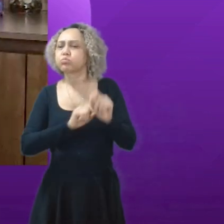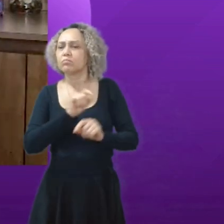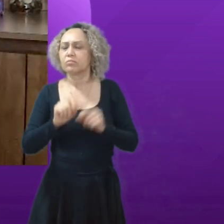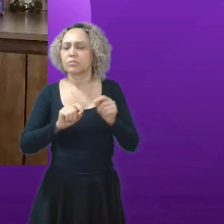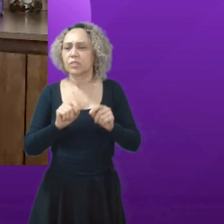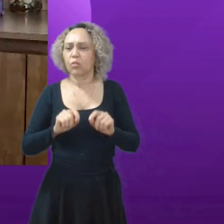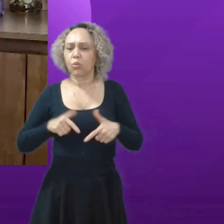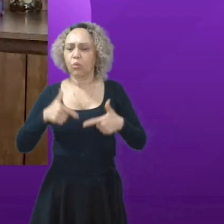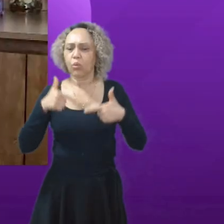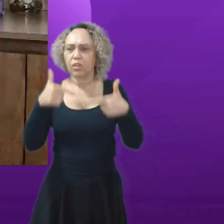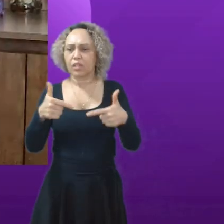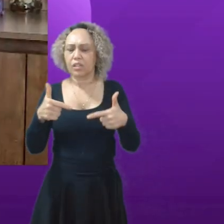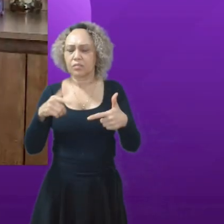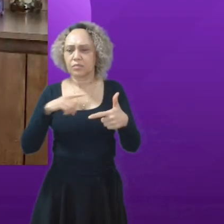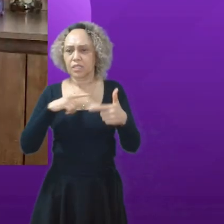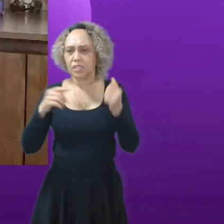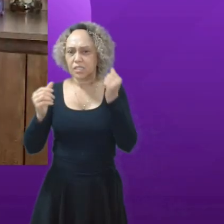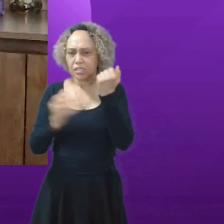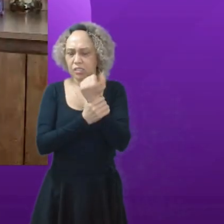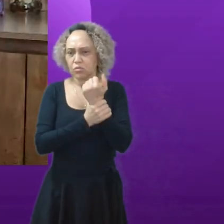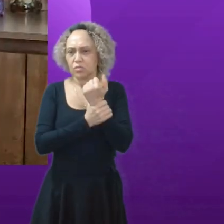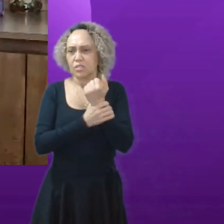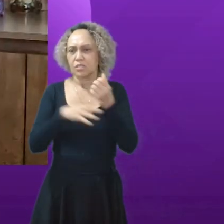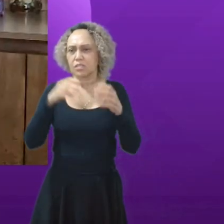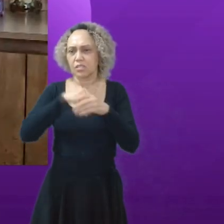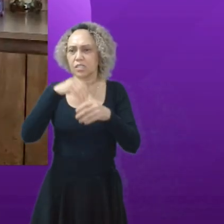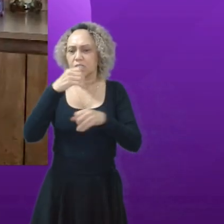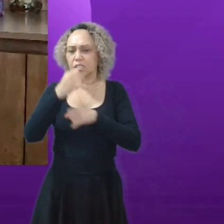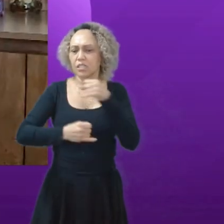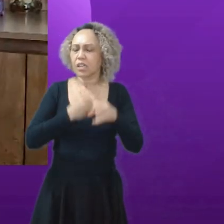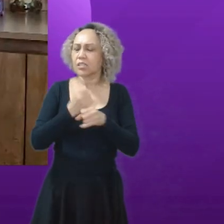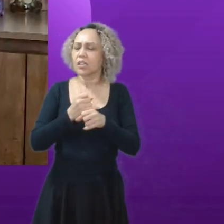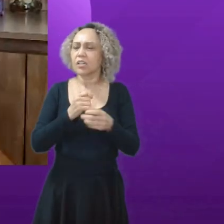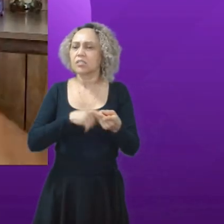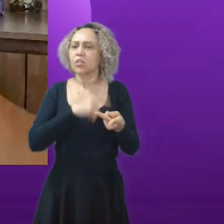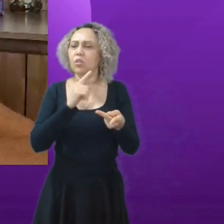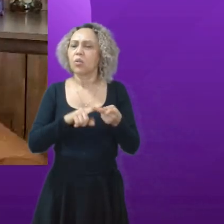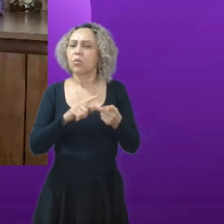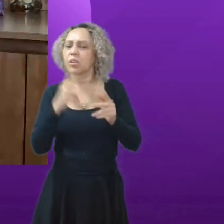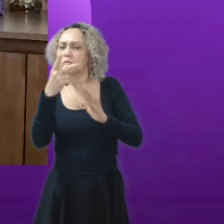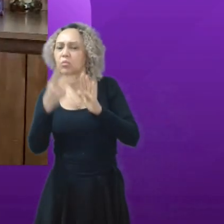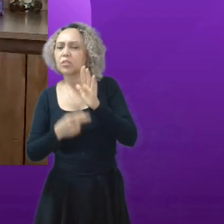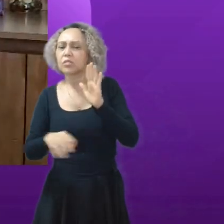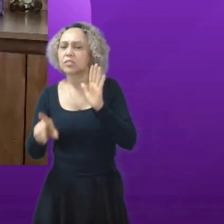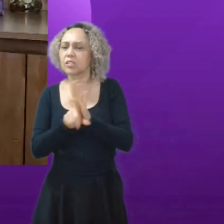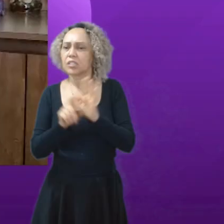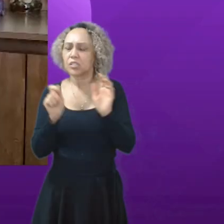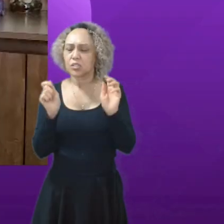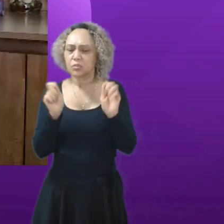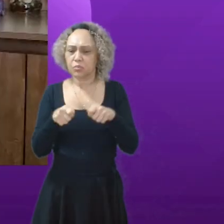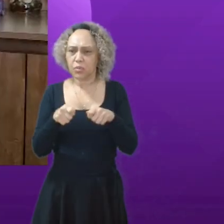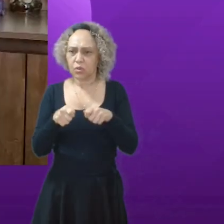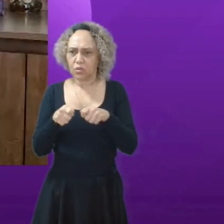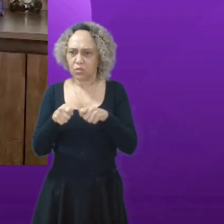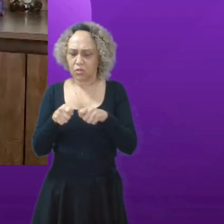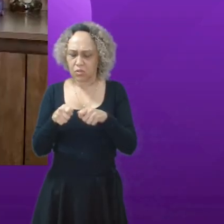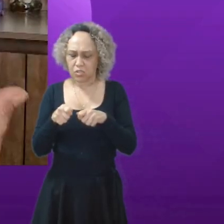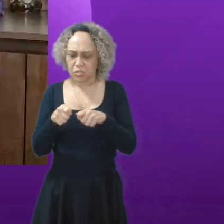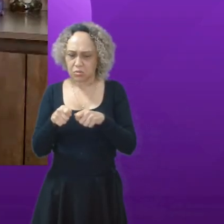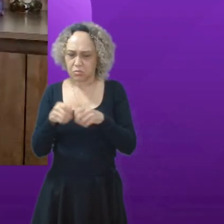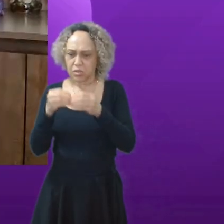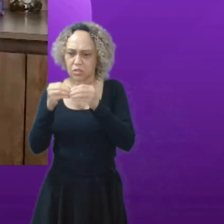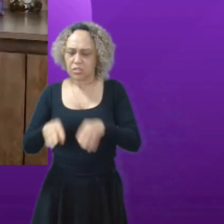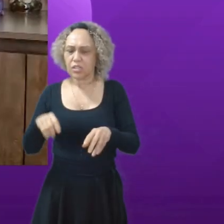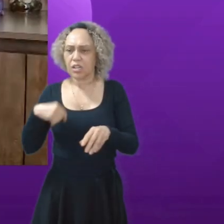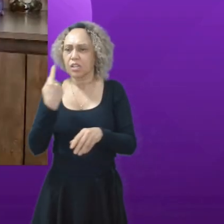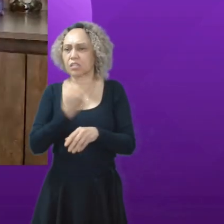essa segurança digital? Quais são os projetos de lei que podem atacar a nossa segurança digital? Como que a